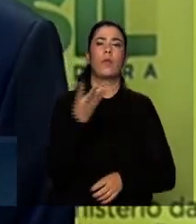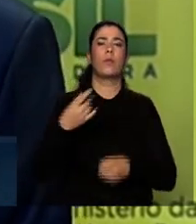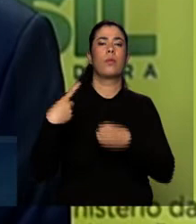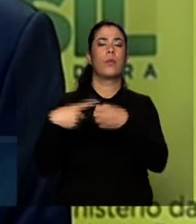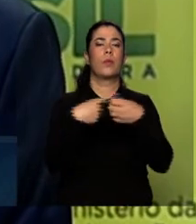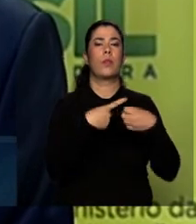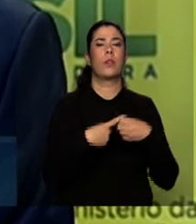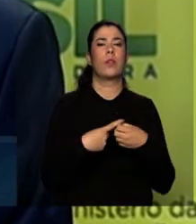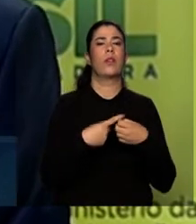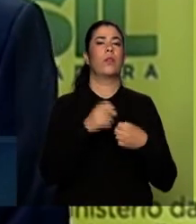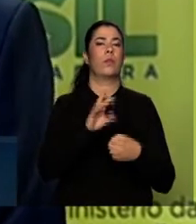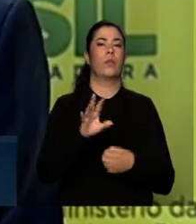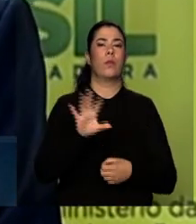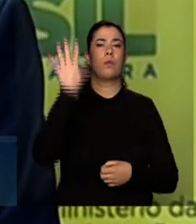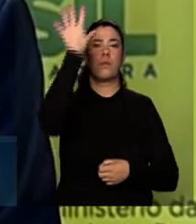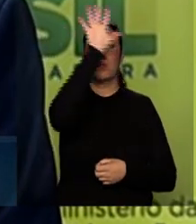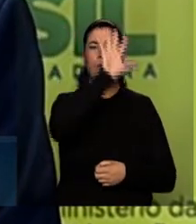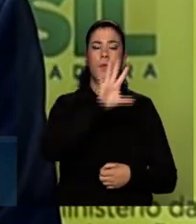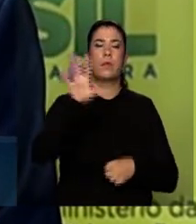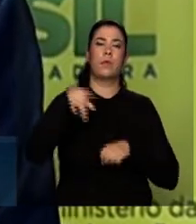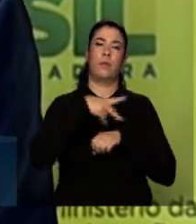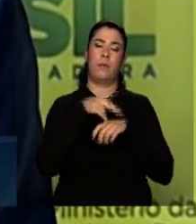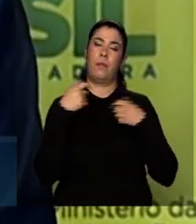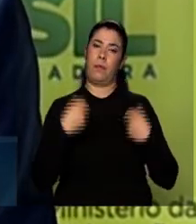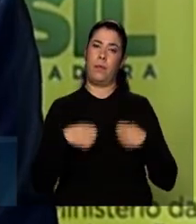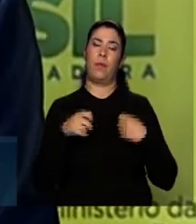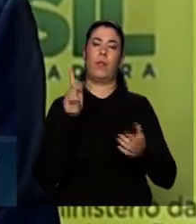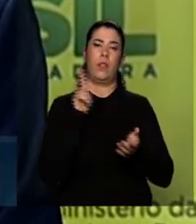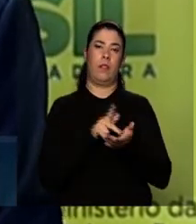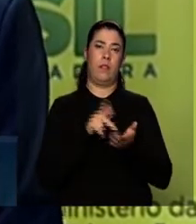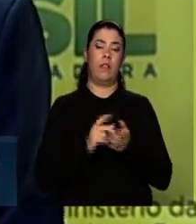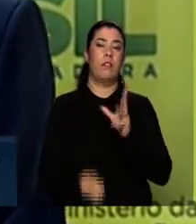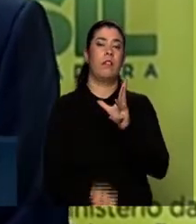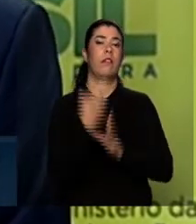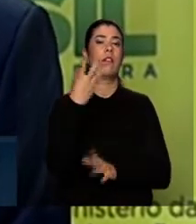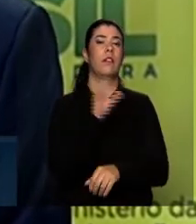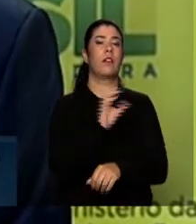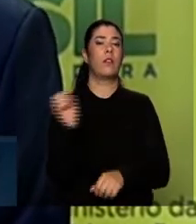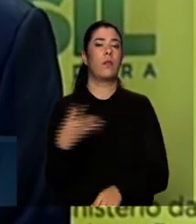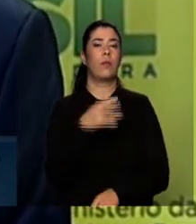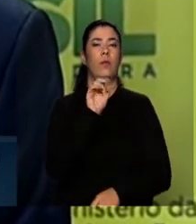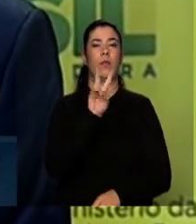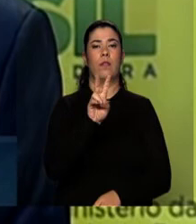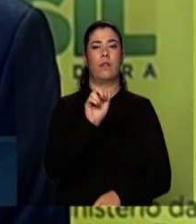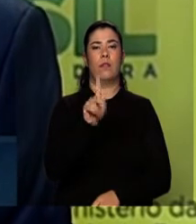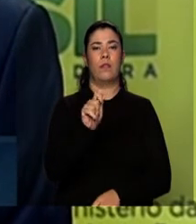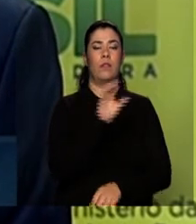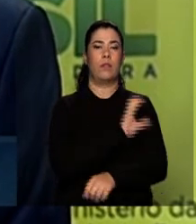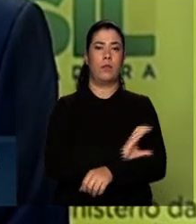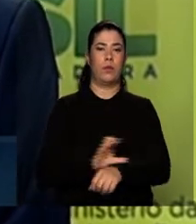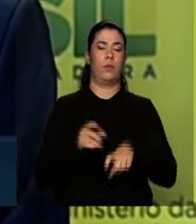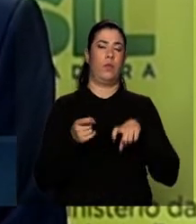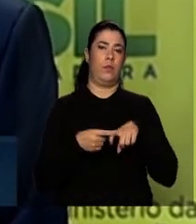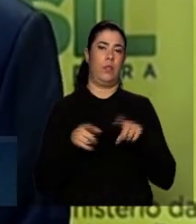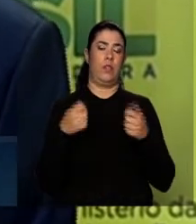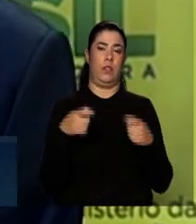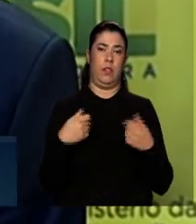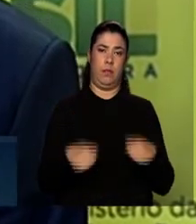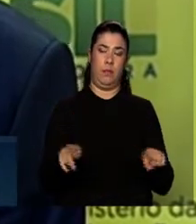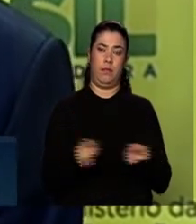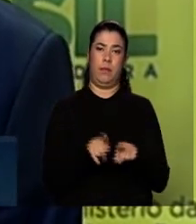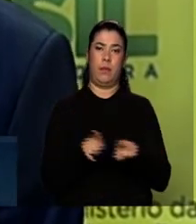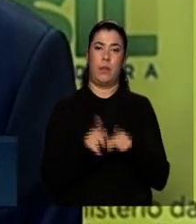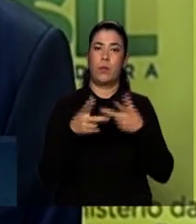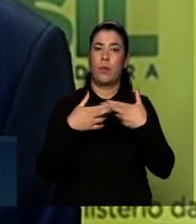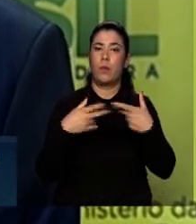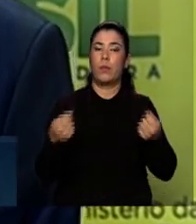cidades, quais são as regiões do país que precisam de curso de medicina, de novas vagas de medicina, que têm condições